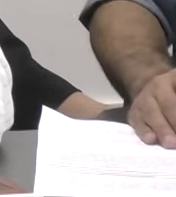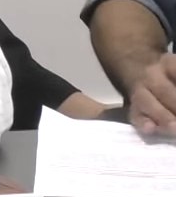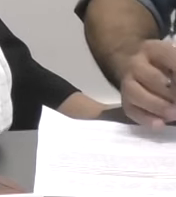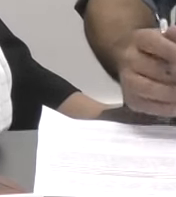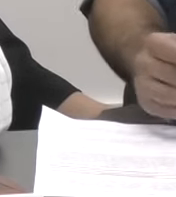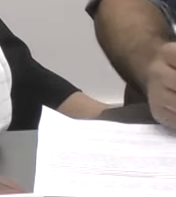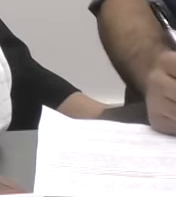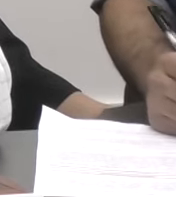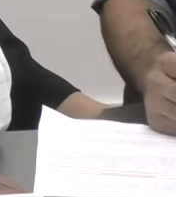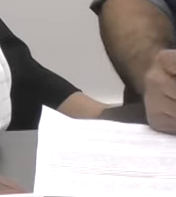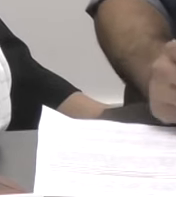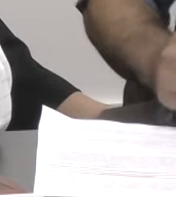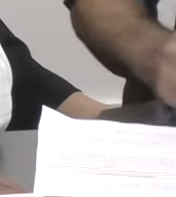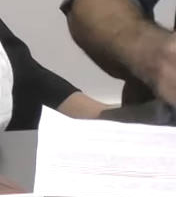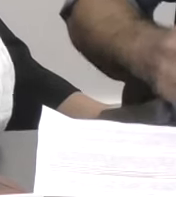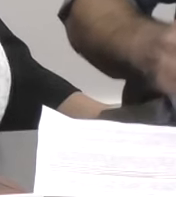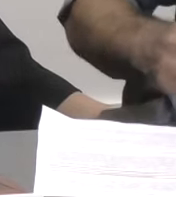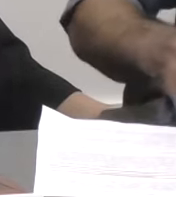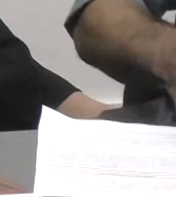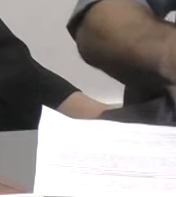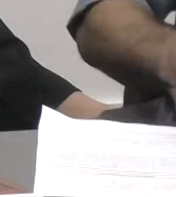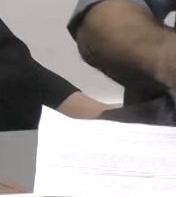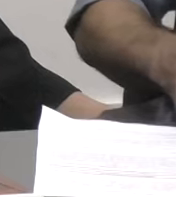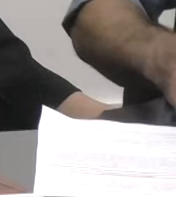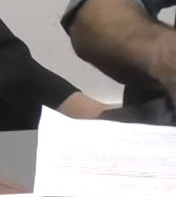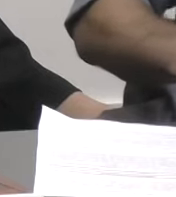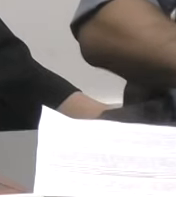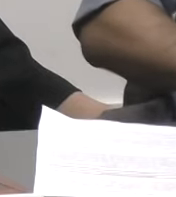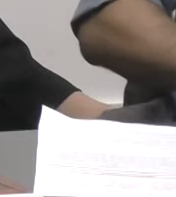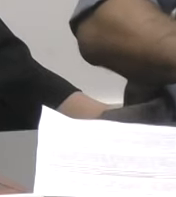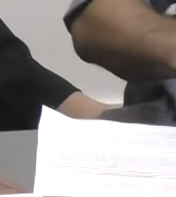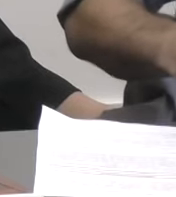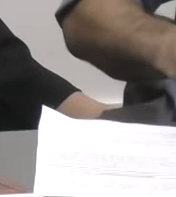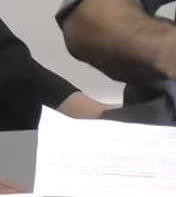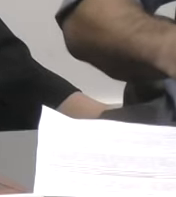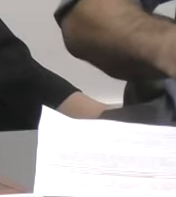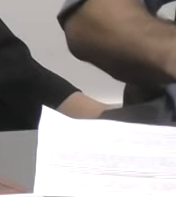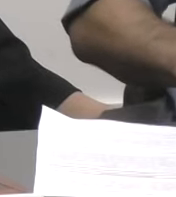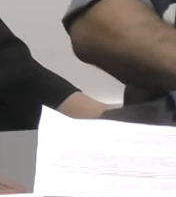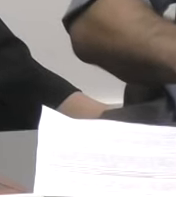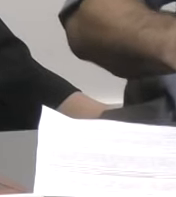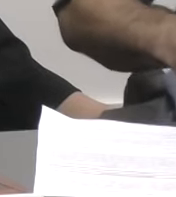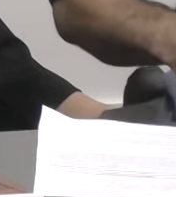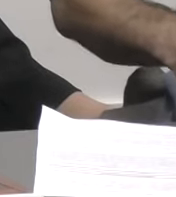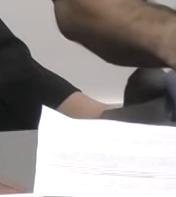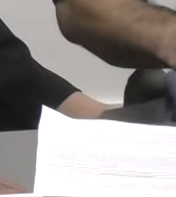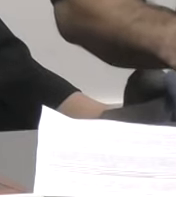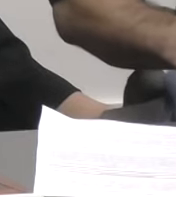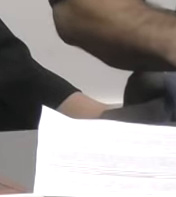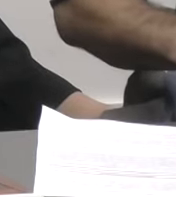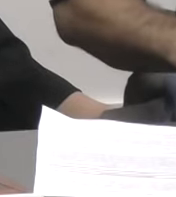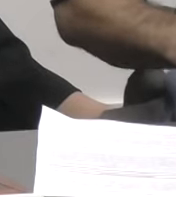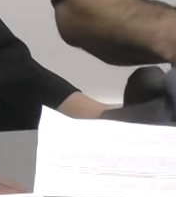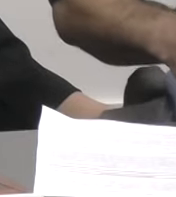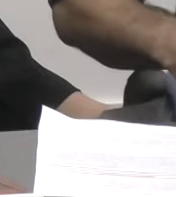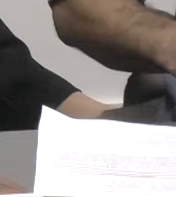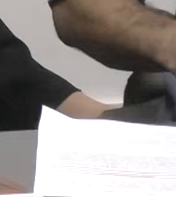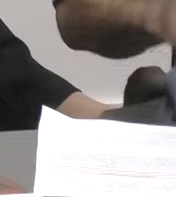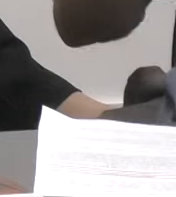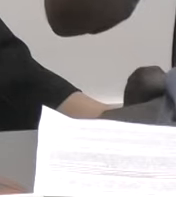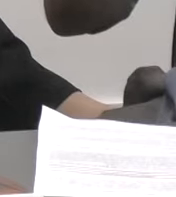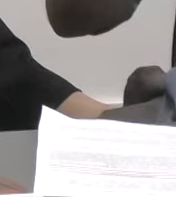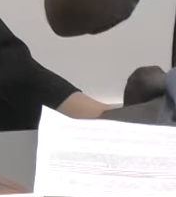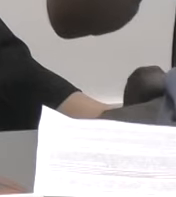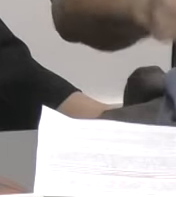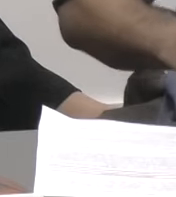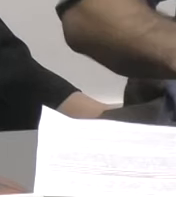referência. Ah. Sim, mas tem uma lei estadual que é posterior e é muito mais detalhada. Se houver prejudicabilidade, mesmo.